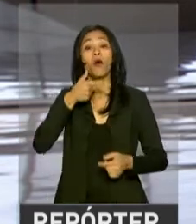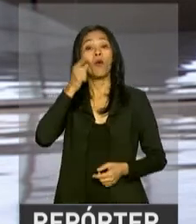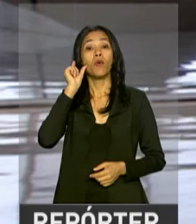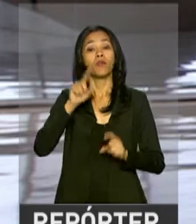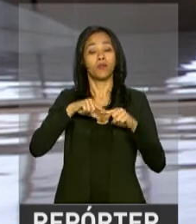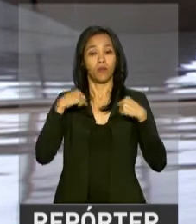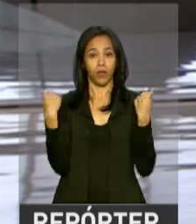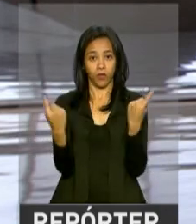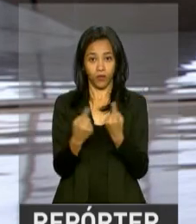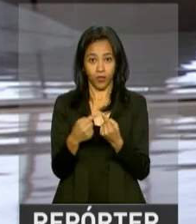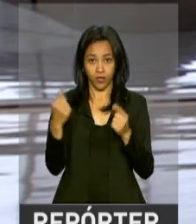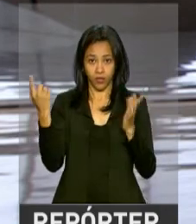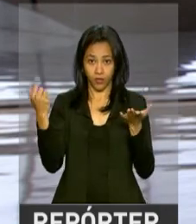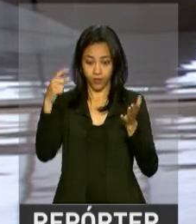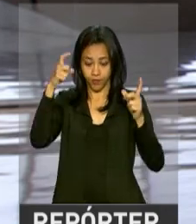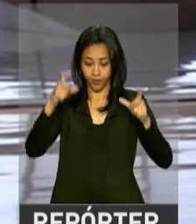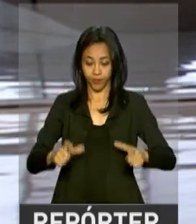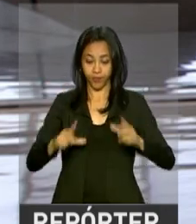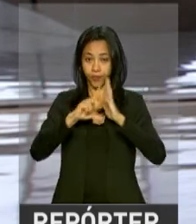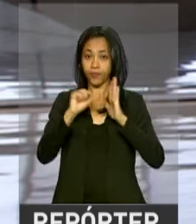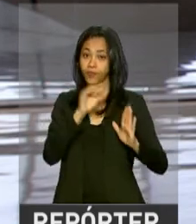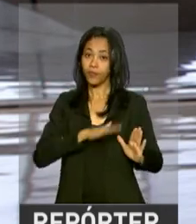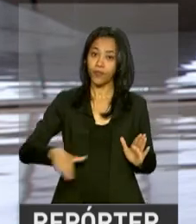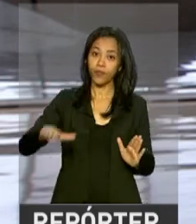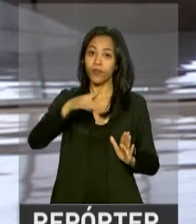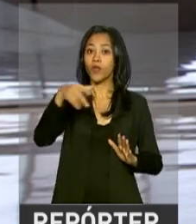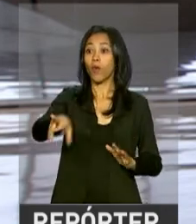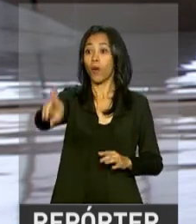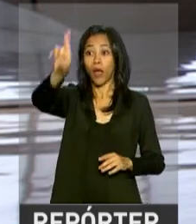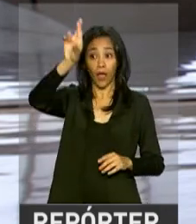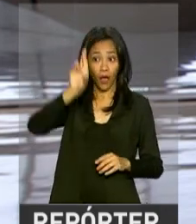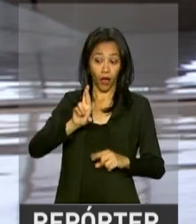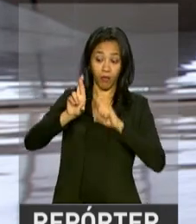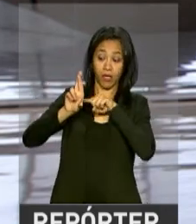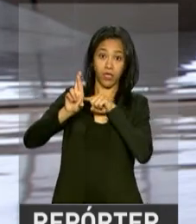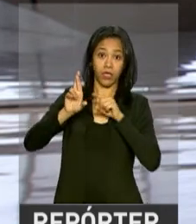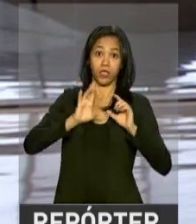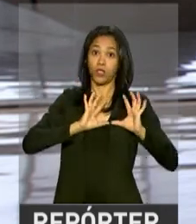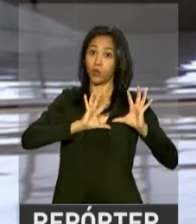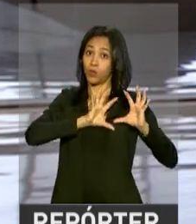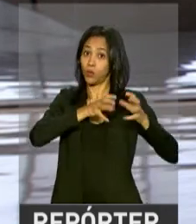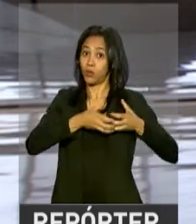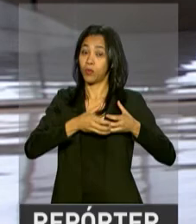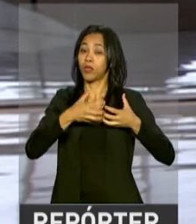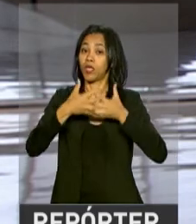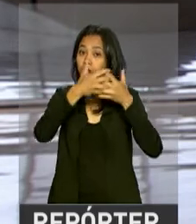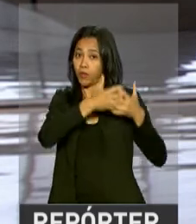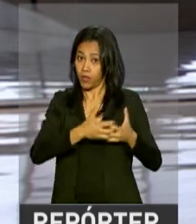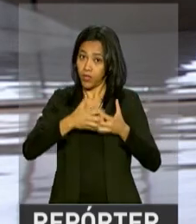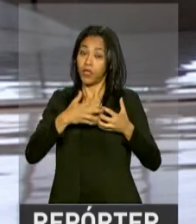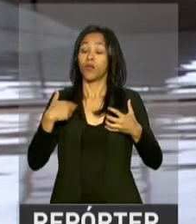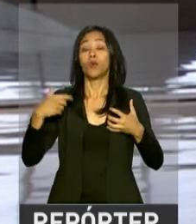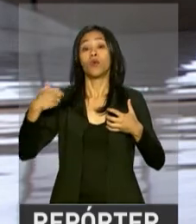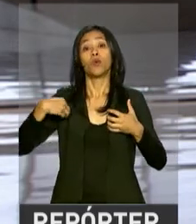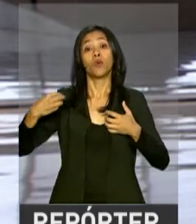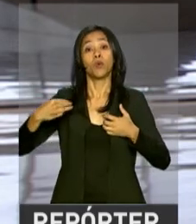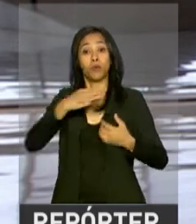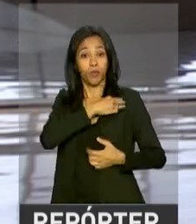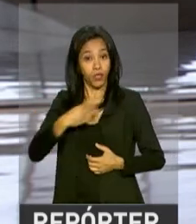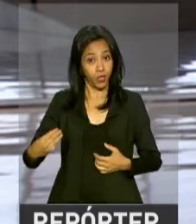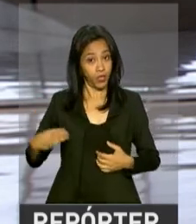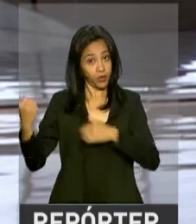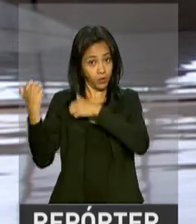do planalto com representantes dos caminhoneiros o ministro dos transportes informou que a agência nacional de